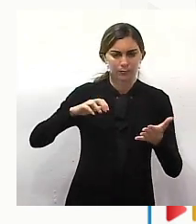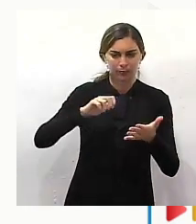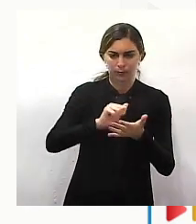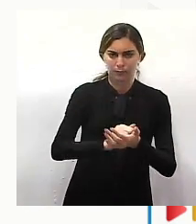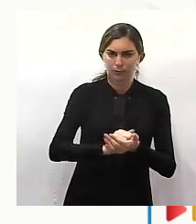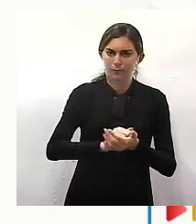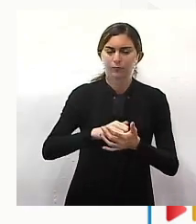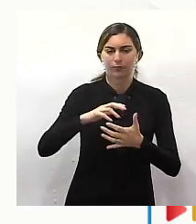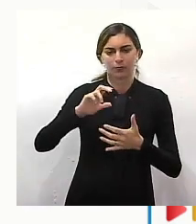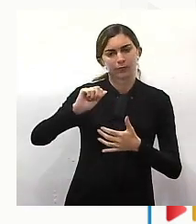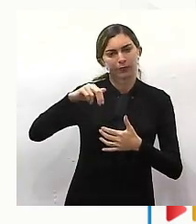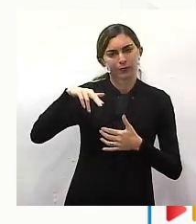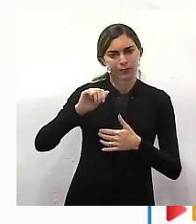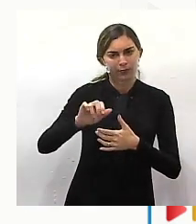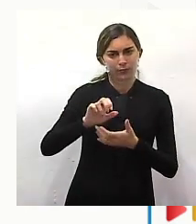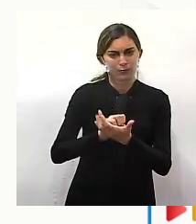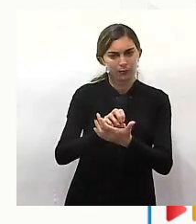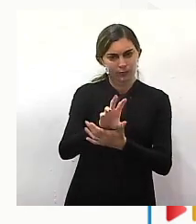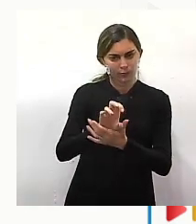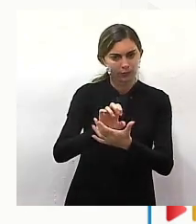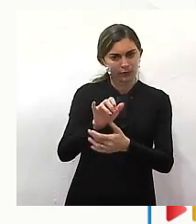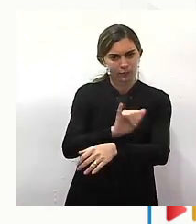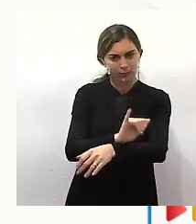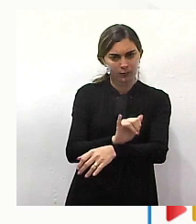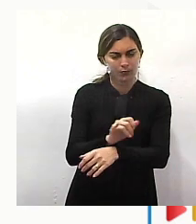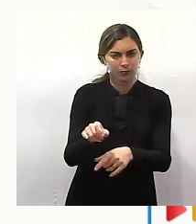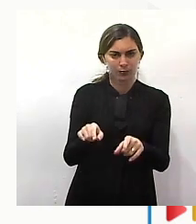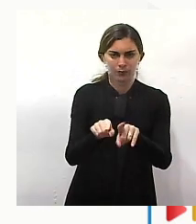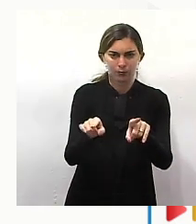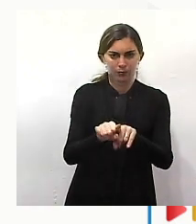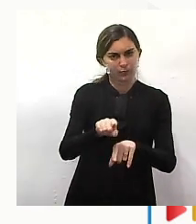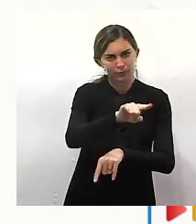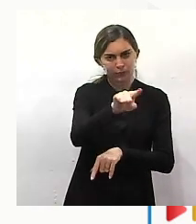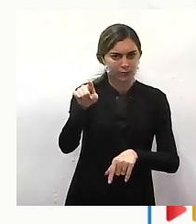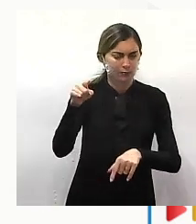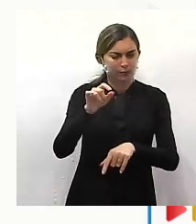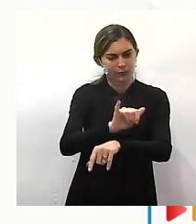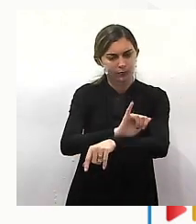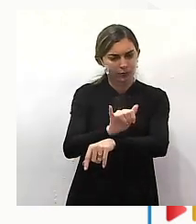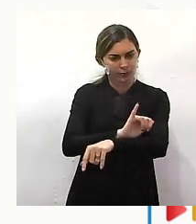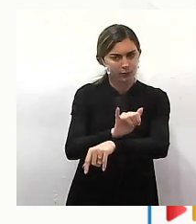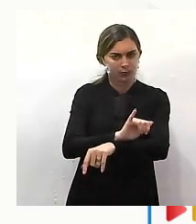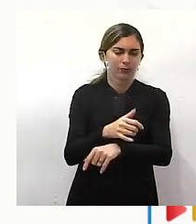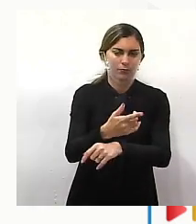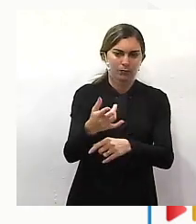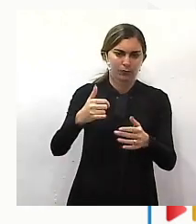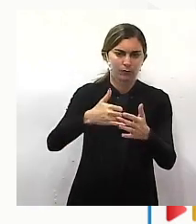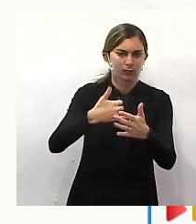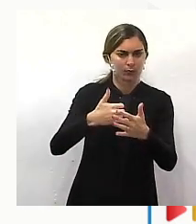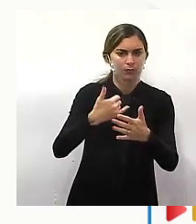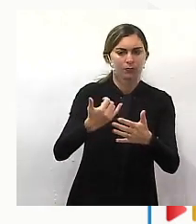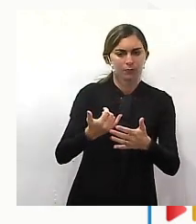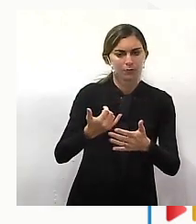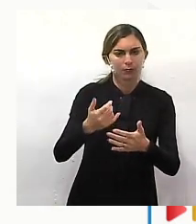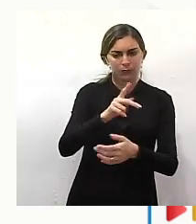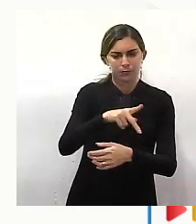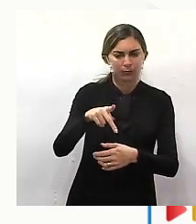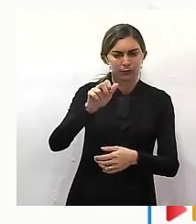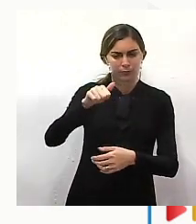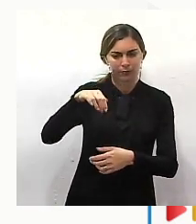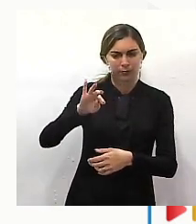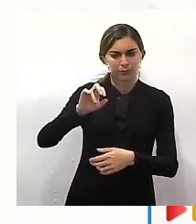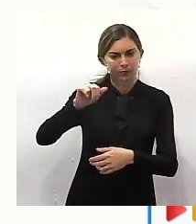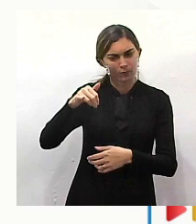canal do EducaPE se você está assistindo pelo YouTube e se inscreve também, já que você está aí no YouTube, se inscreve aí no canal do professor